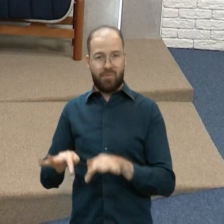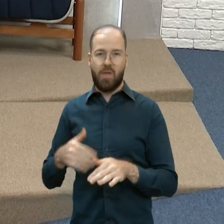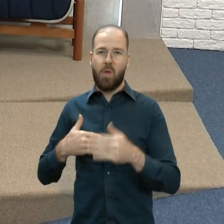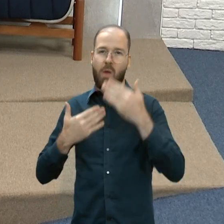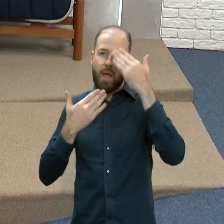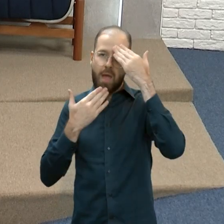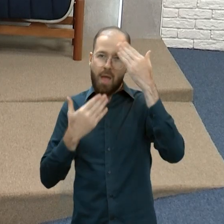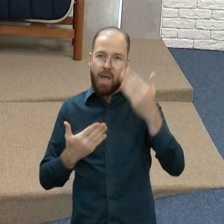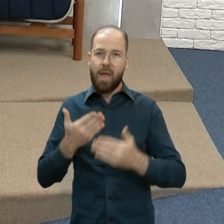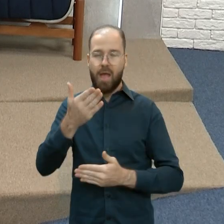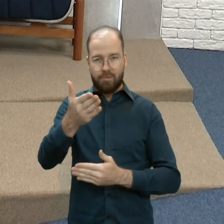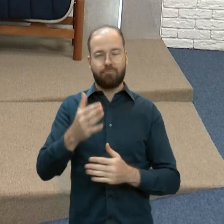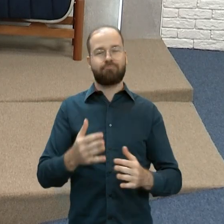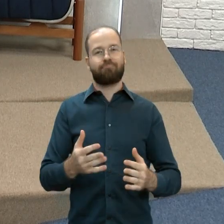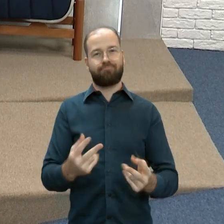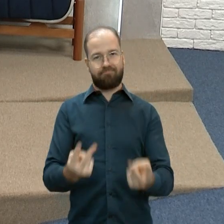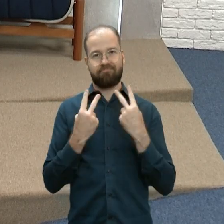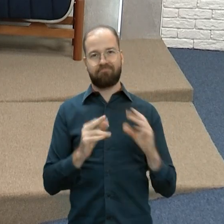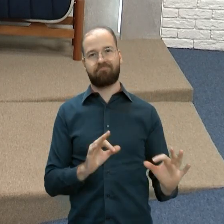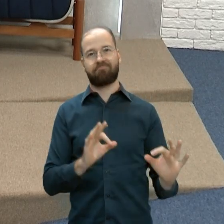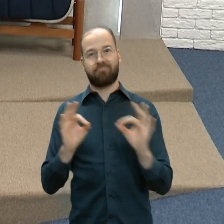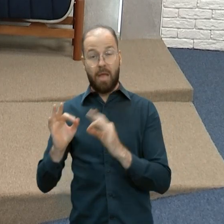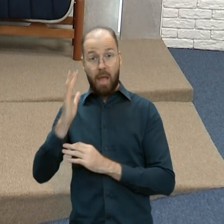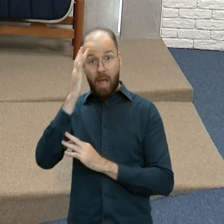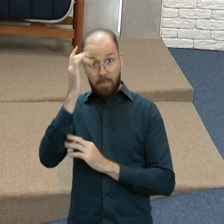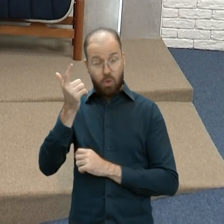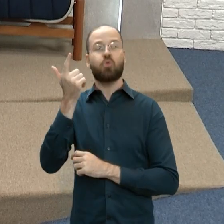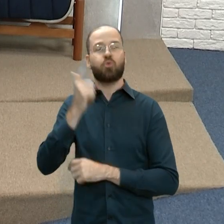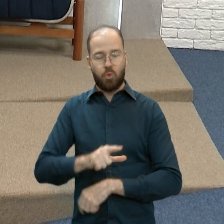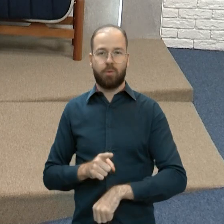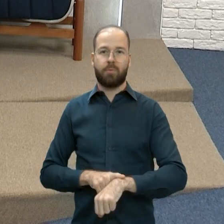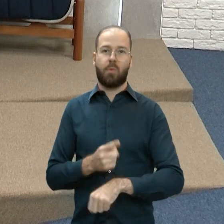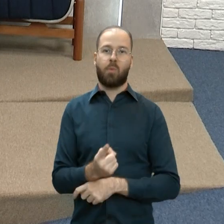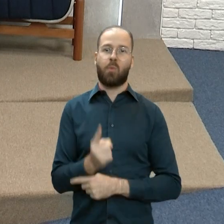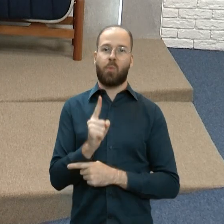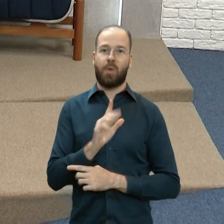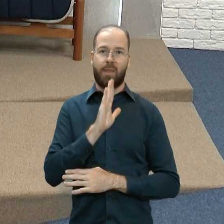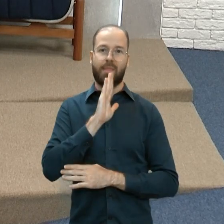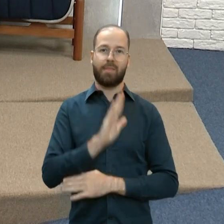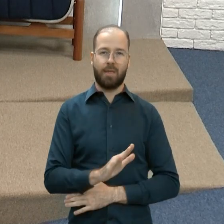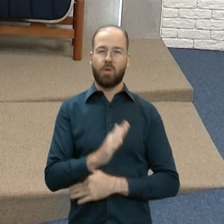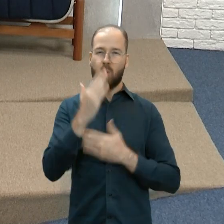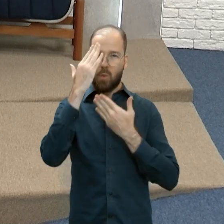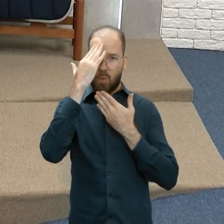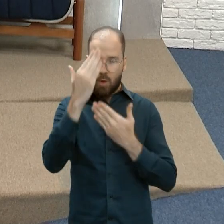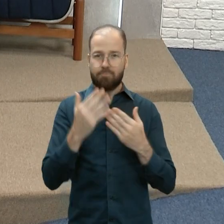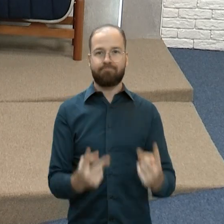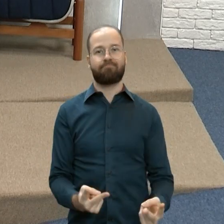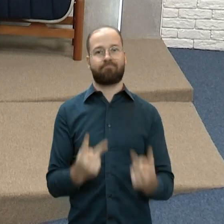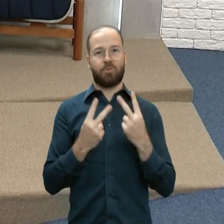te agradeço pela sua companhia. Amanhã nós estaremos de volta a partir da 13h.